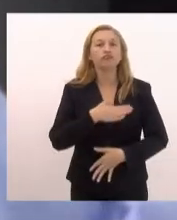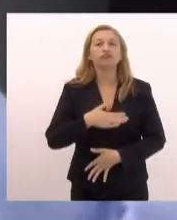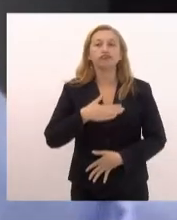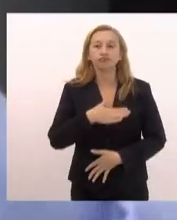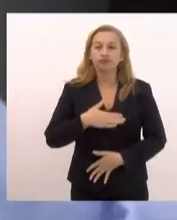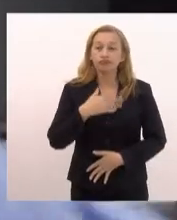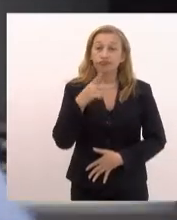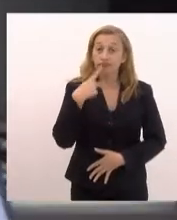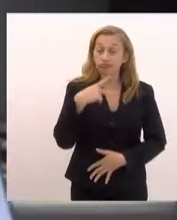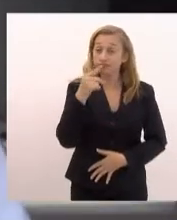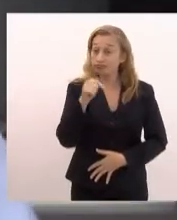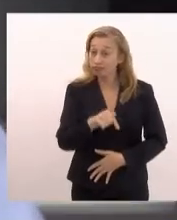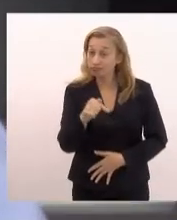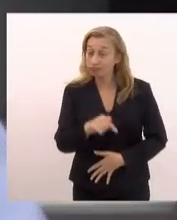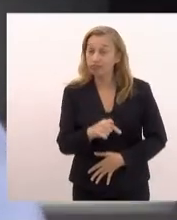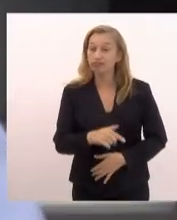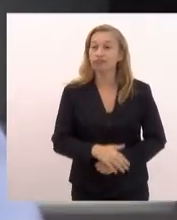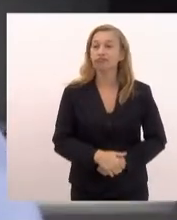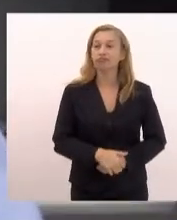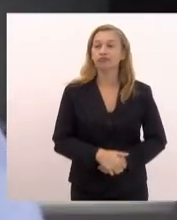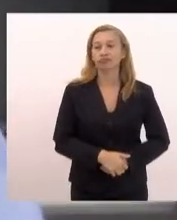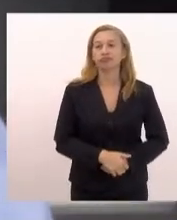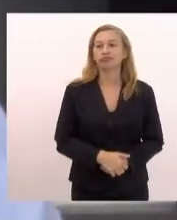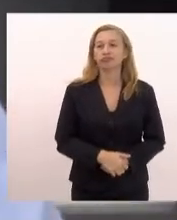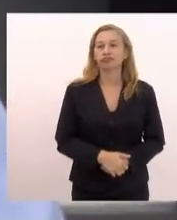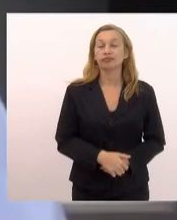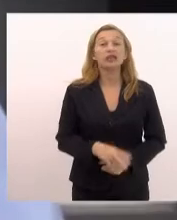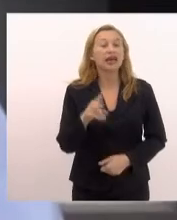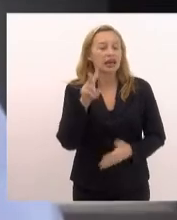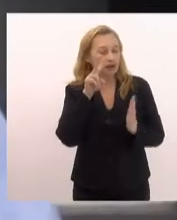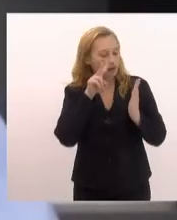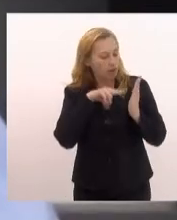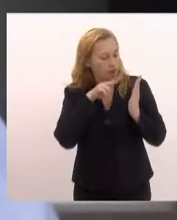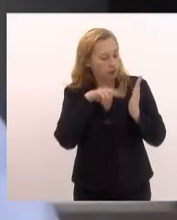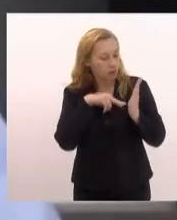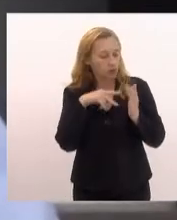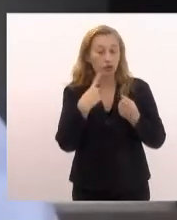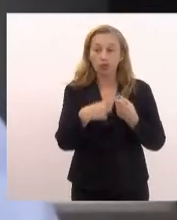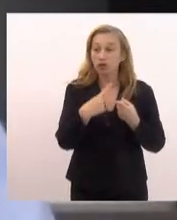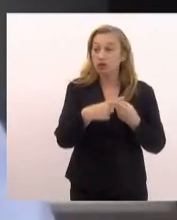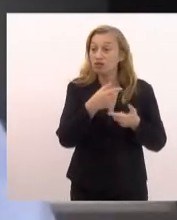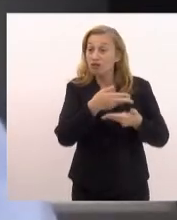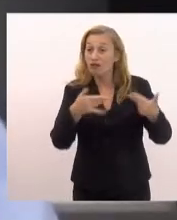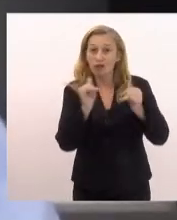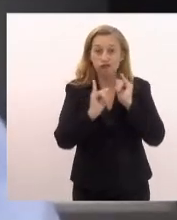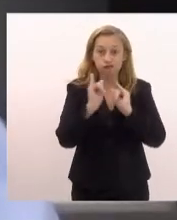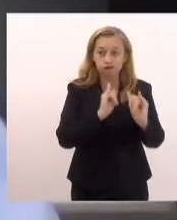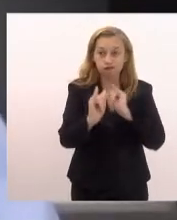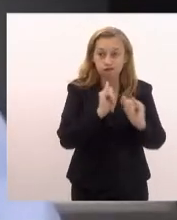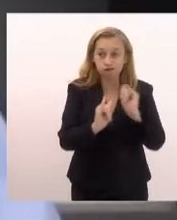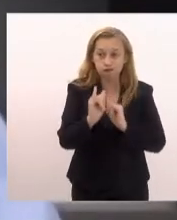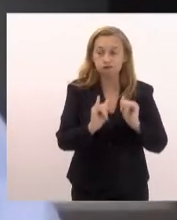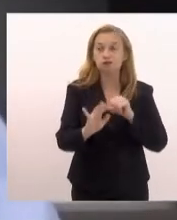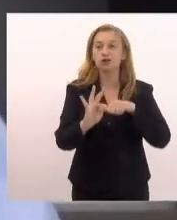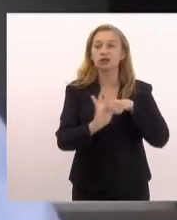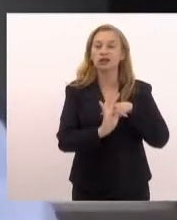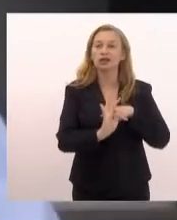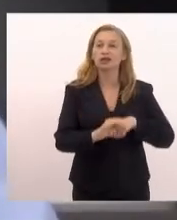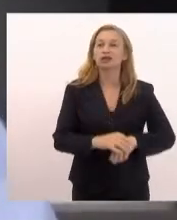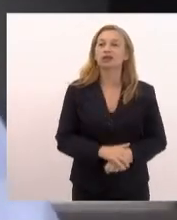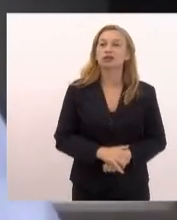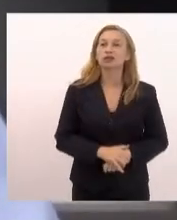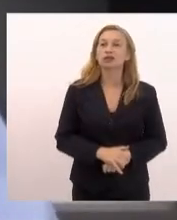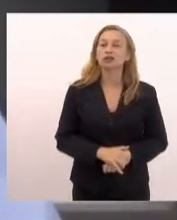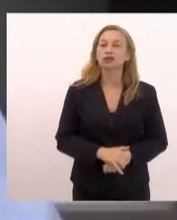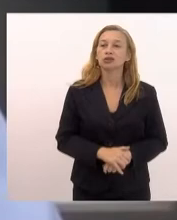estar falando aqui e até lendo, não é? Porque são muitas informações técnicas,